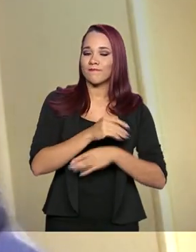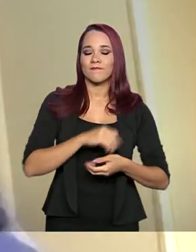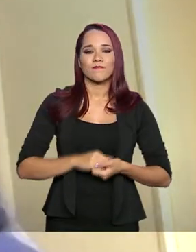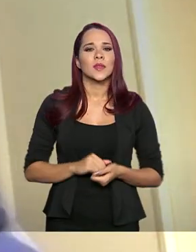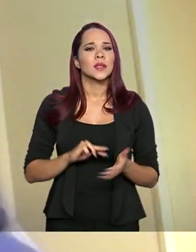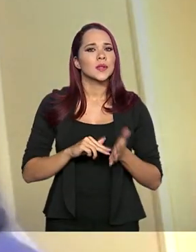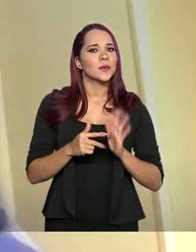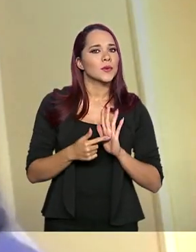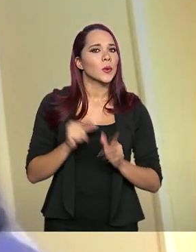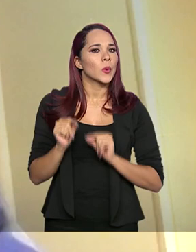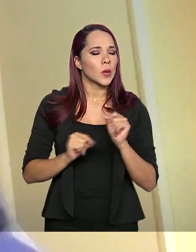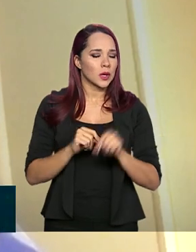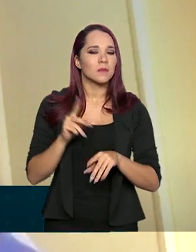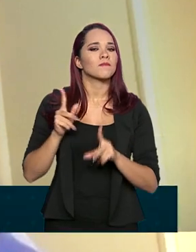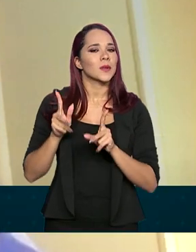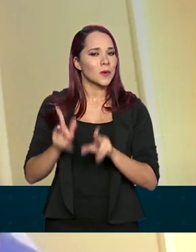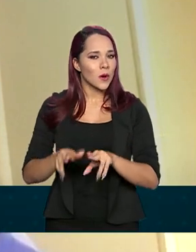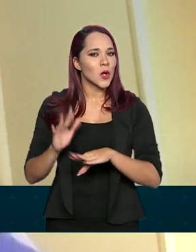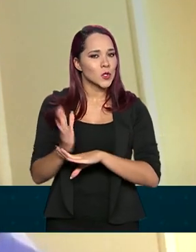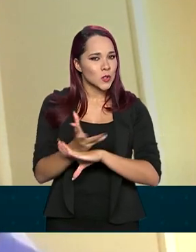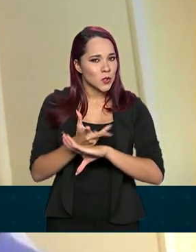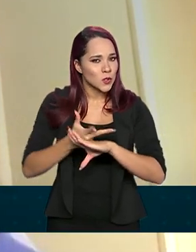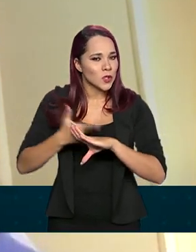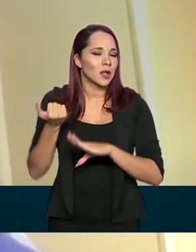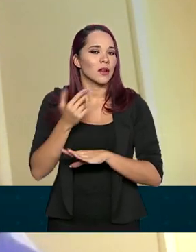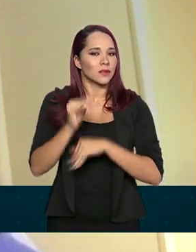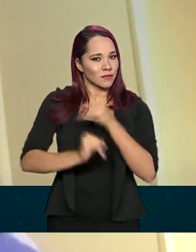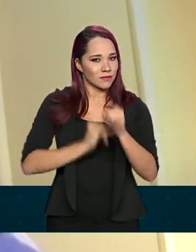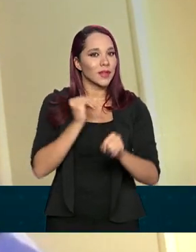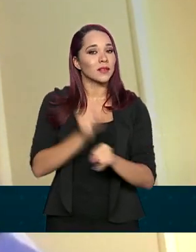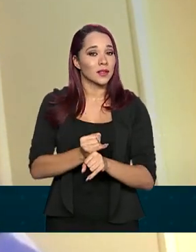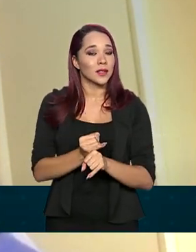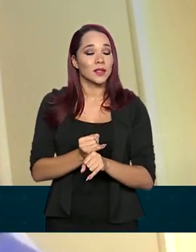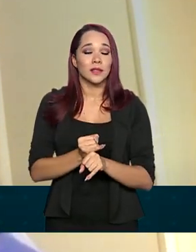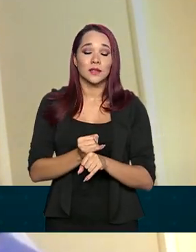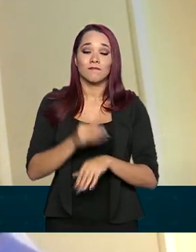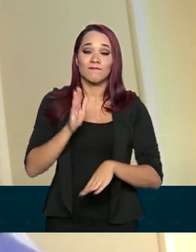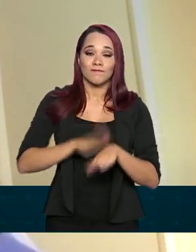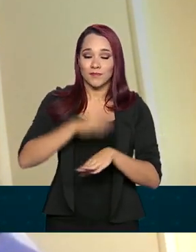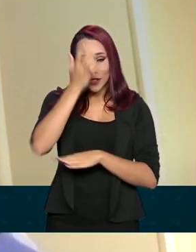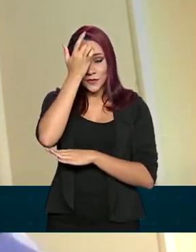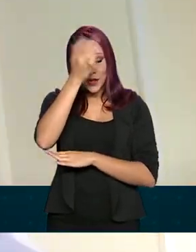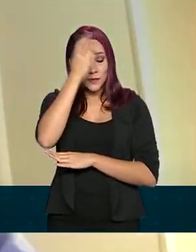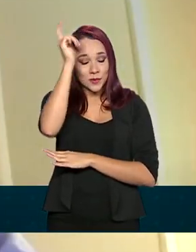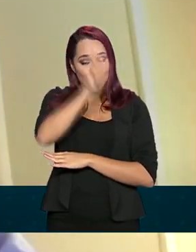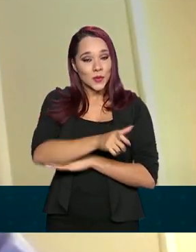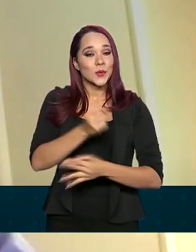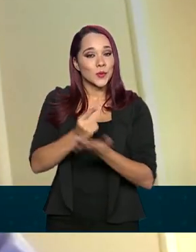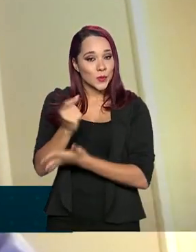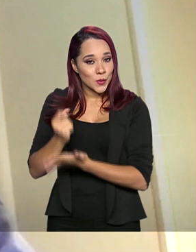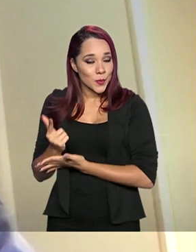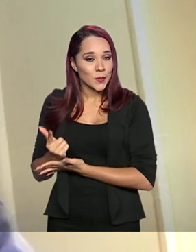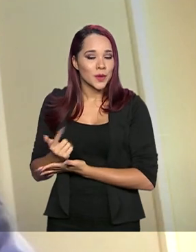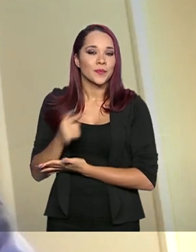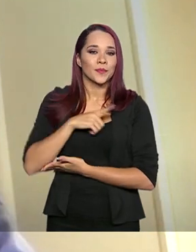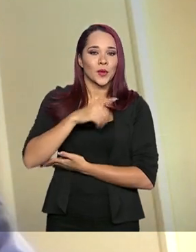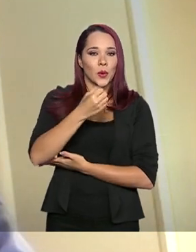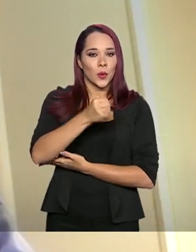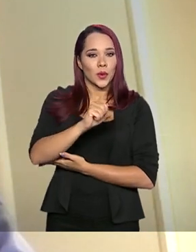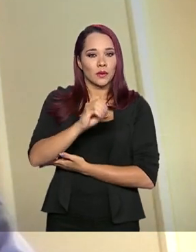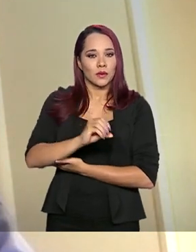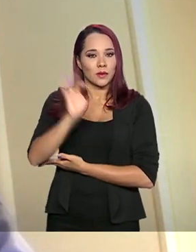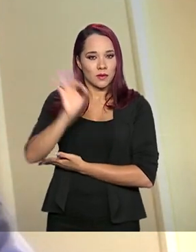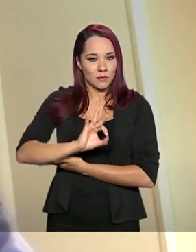Significa a mesma agilidade e funcionalidade do site, mais fácil aos consumidores. Nós temos 80%